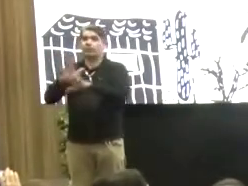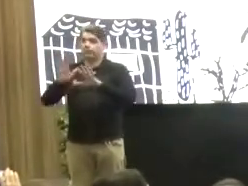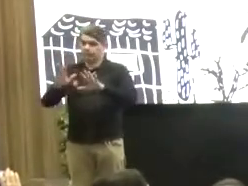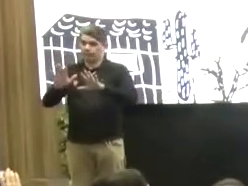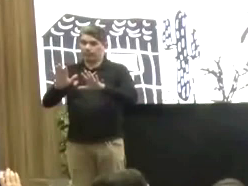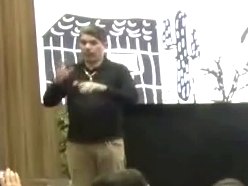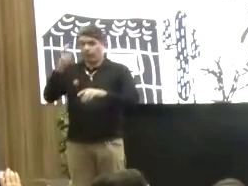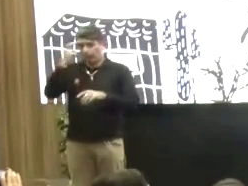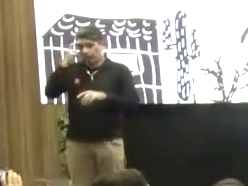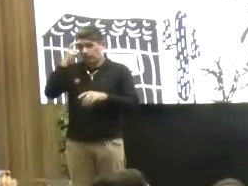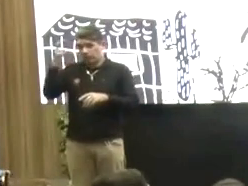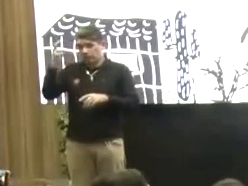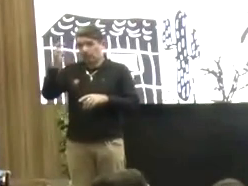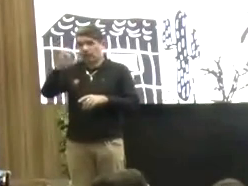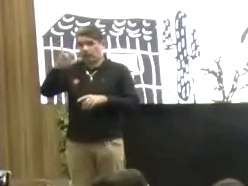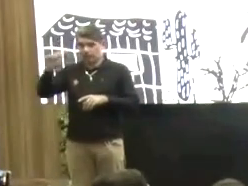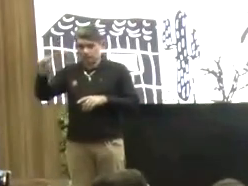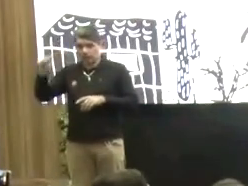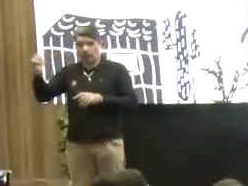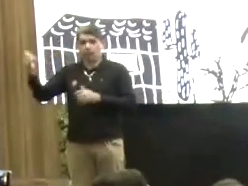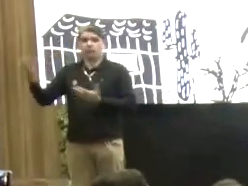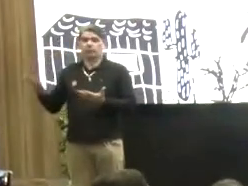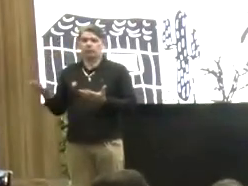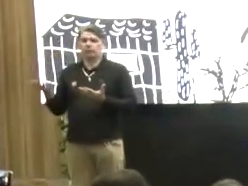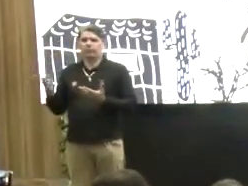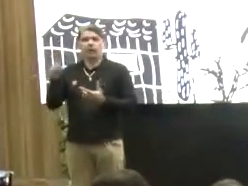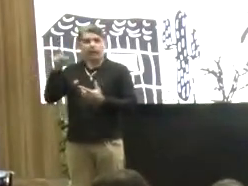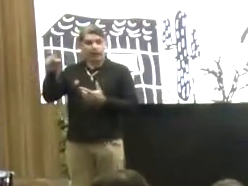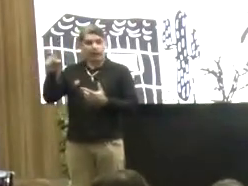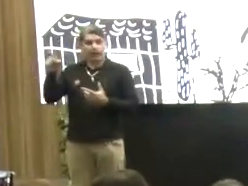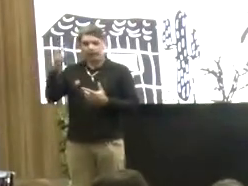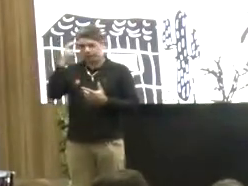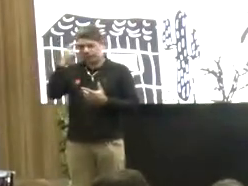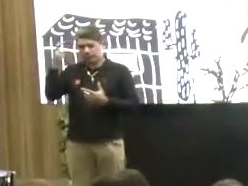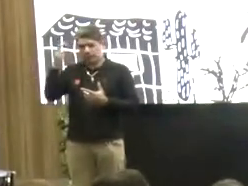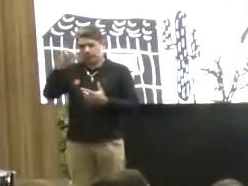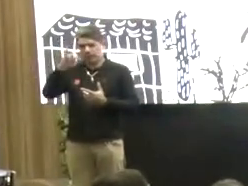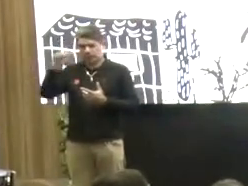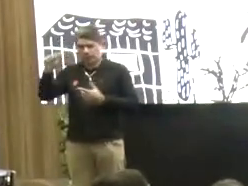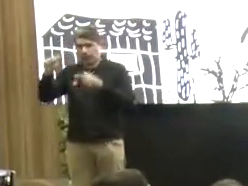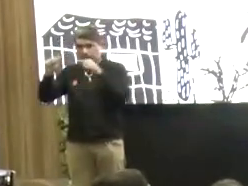artificial. Nós precisamos estar atentos de que